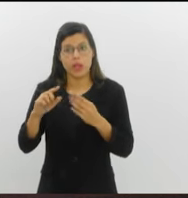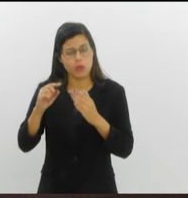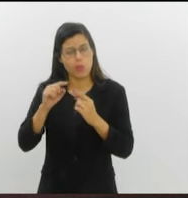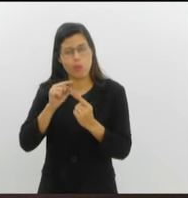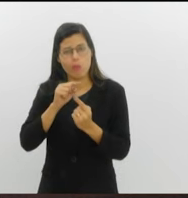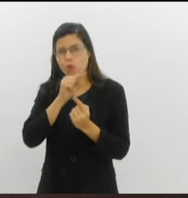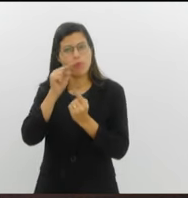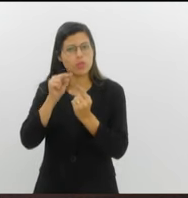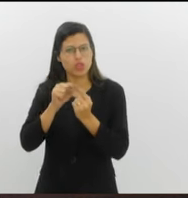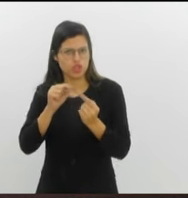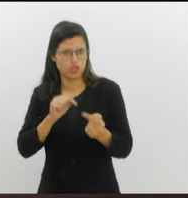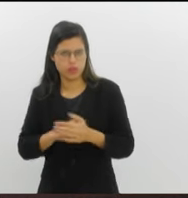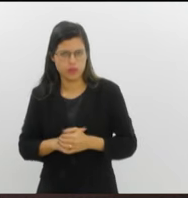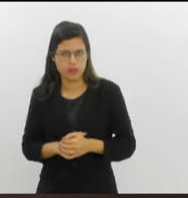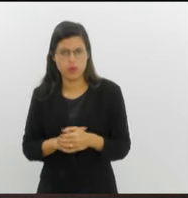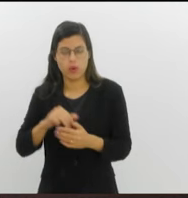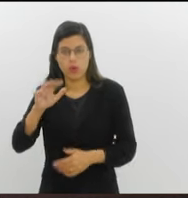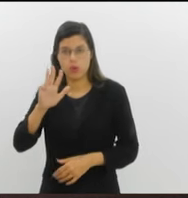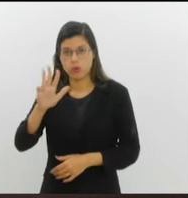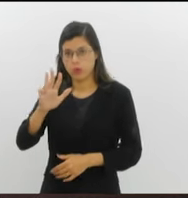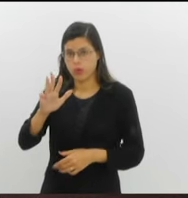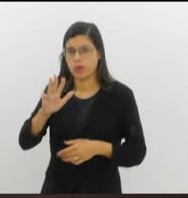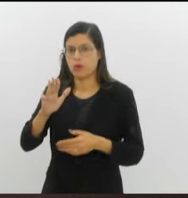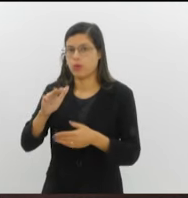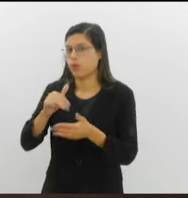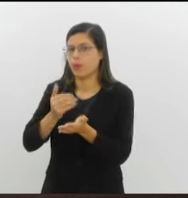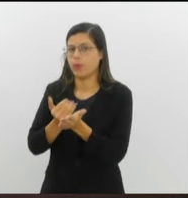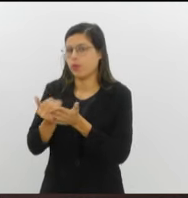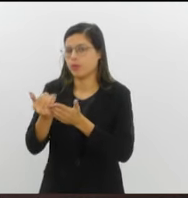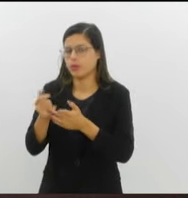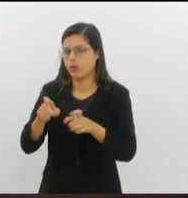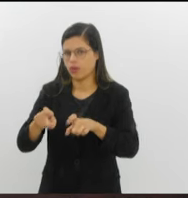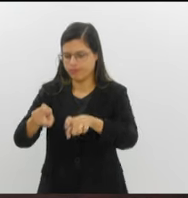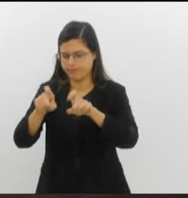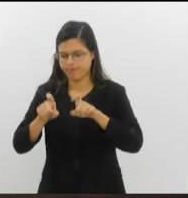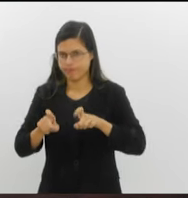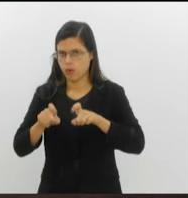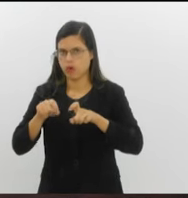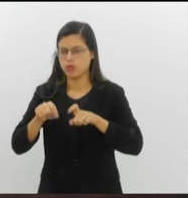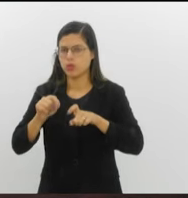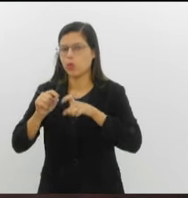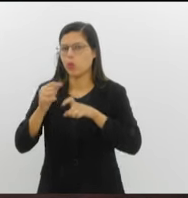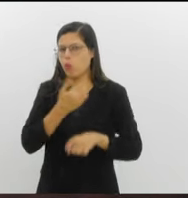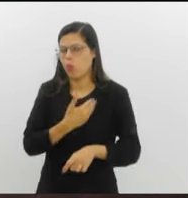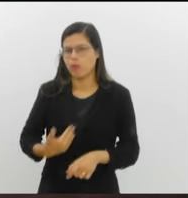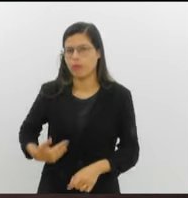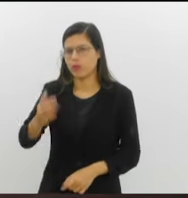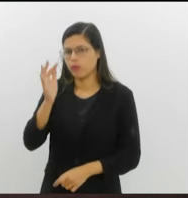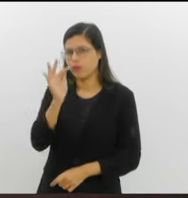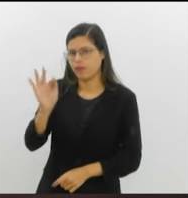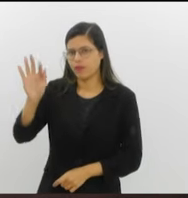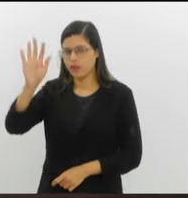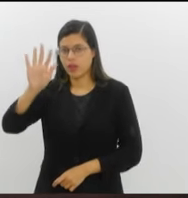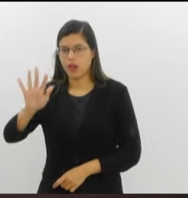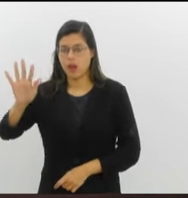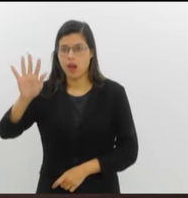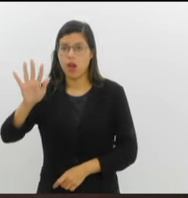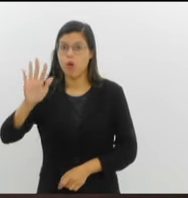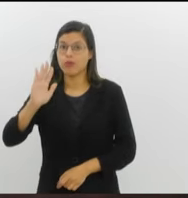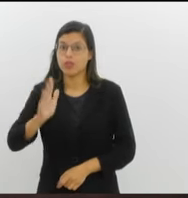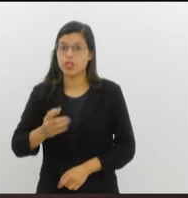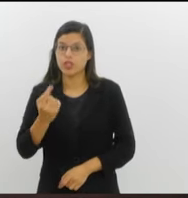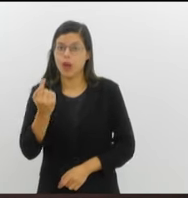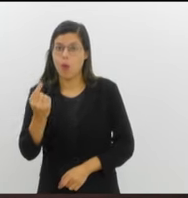motivo. Lula, desde que assumiu o governo federal e o seu desgoverno, já gastou mais